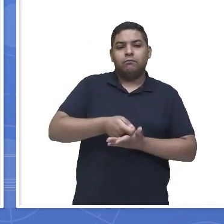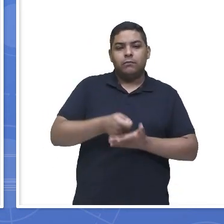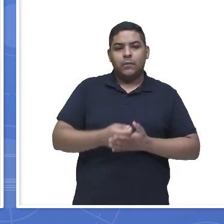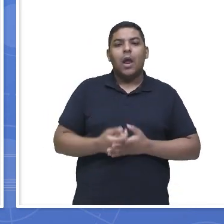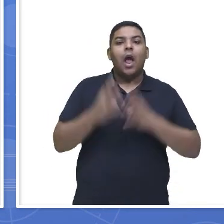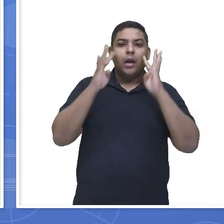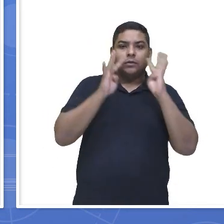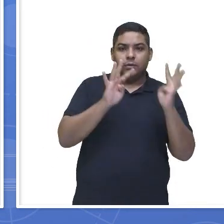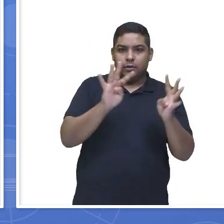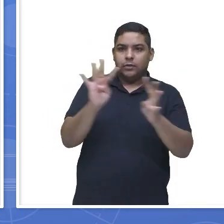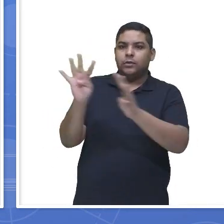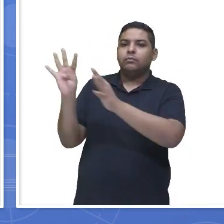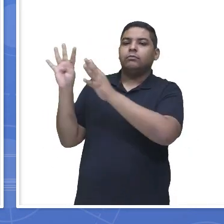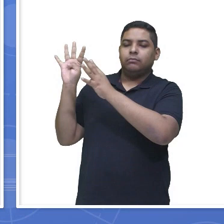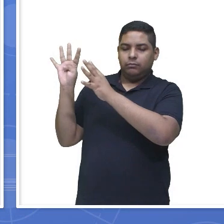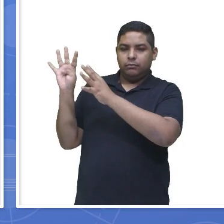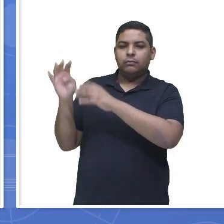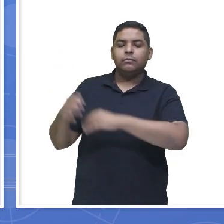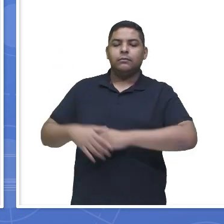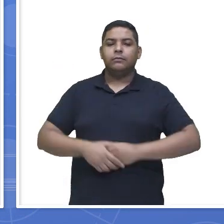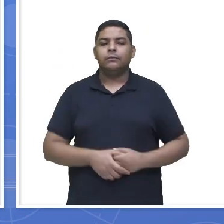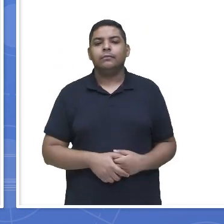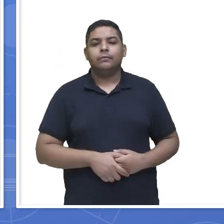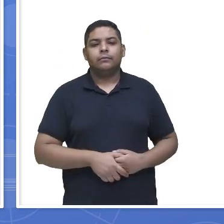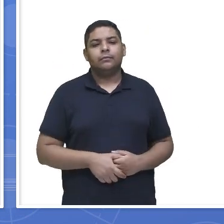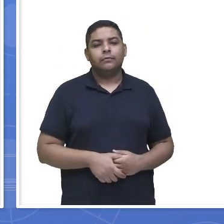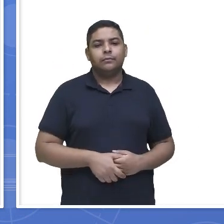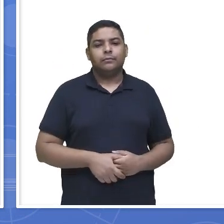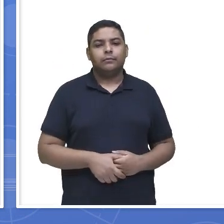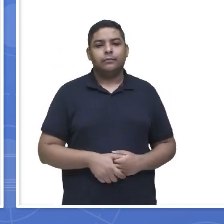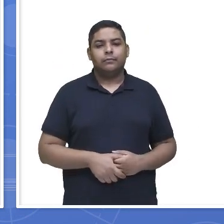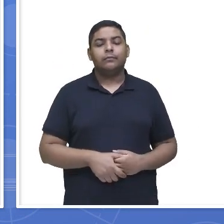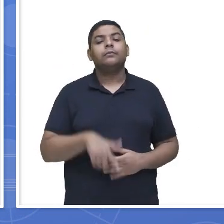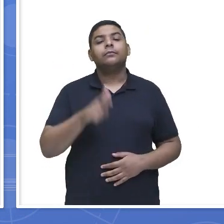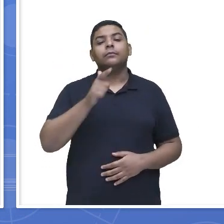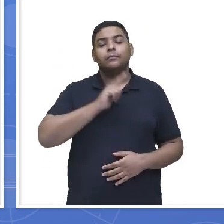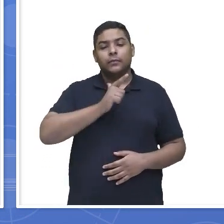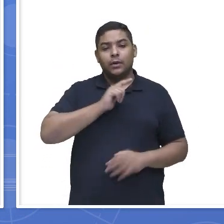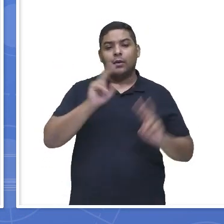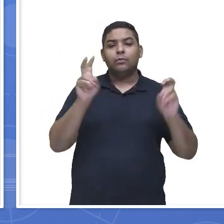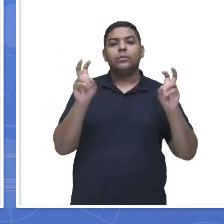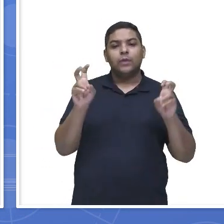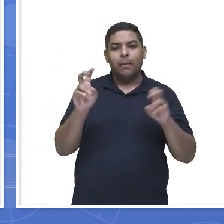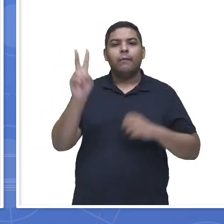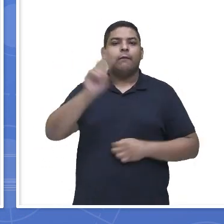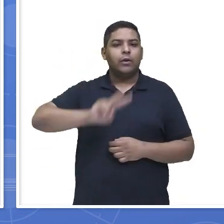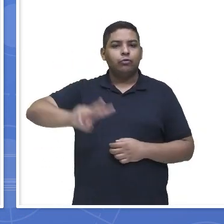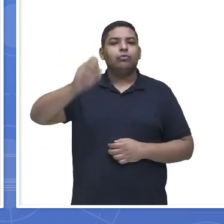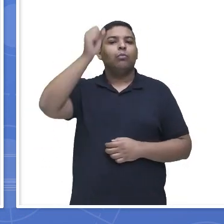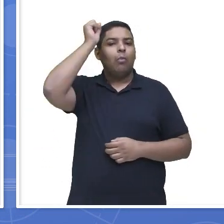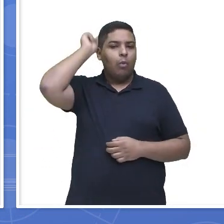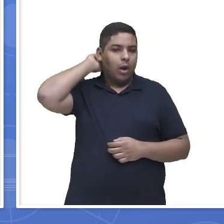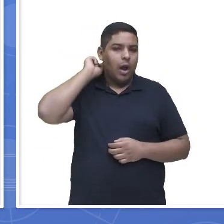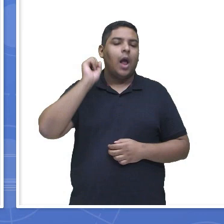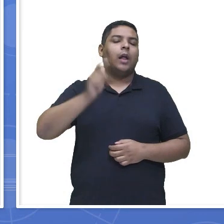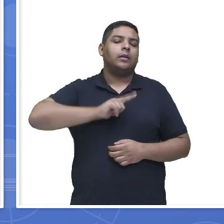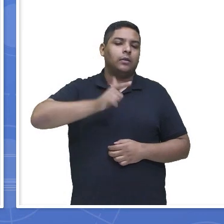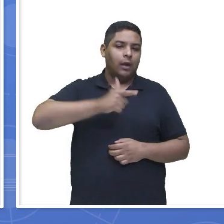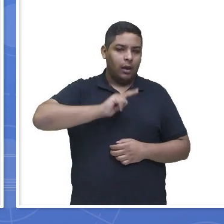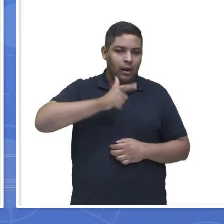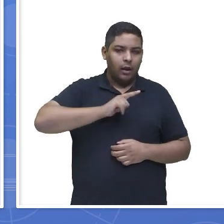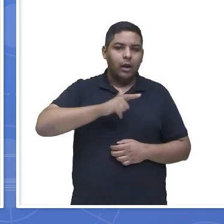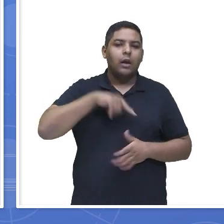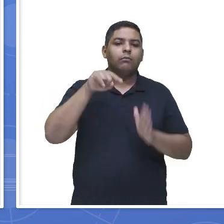atenção nisso daí, tá bom? Então, essas questões, elas caem muito no vestibular, então fiquem bem atentos aí. O que